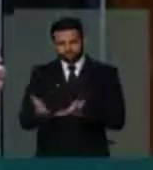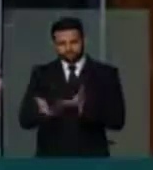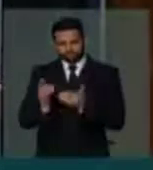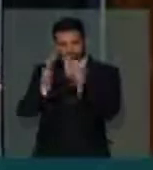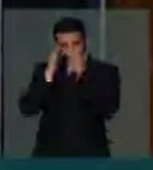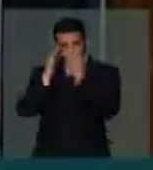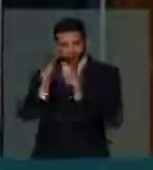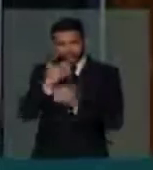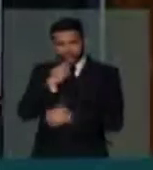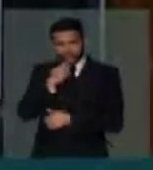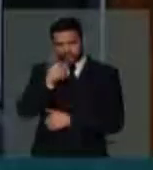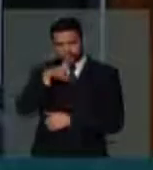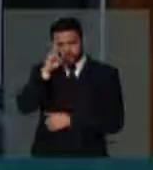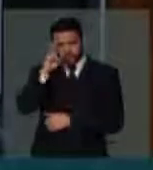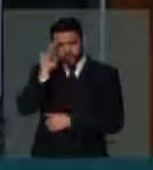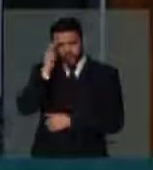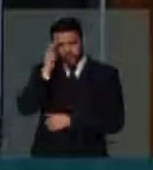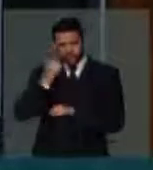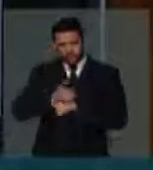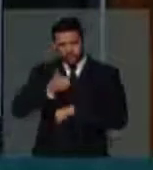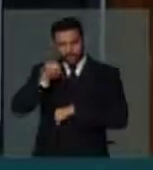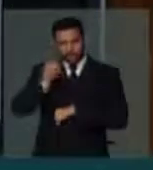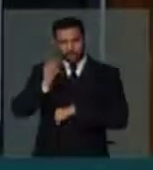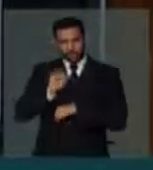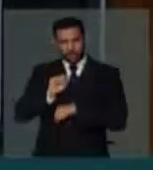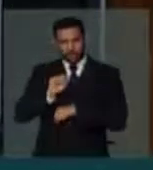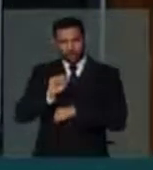os senhores e as senhoras entendam um pouco melhor,